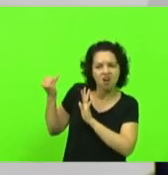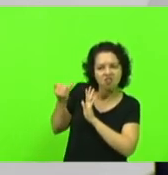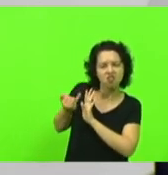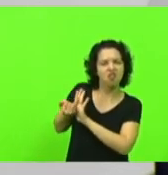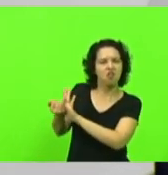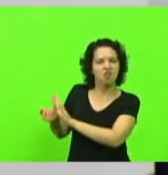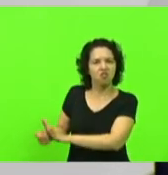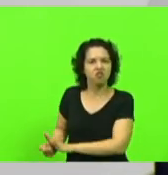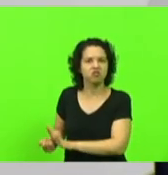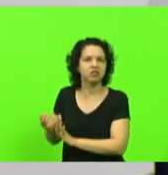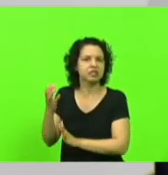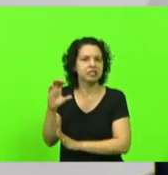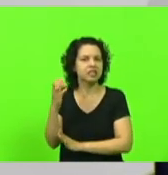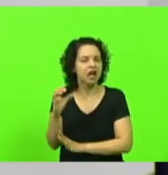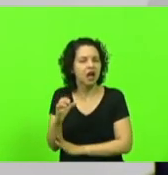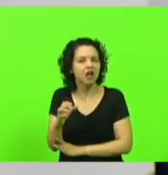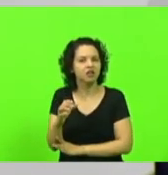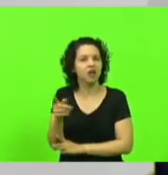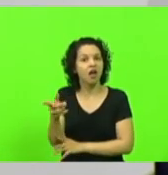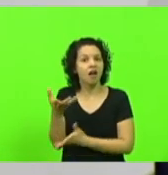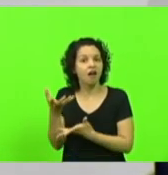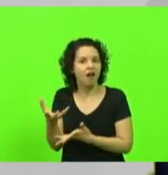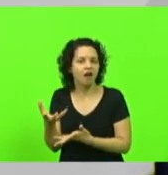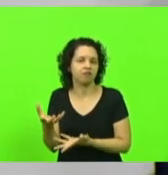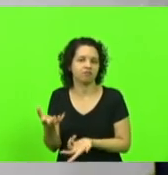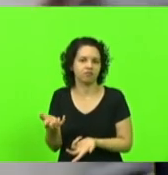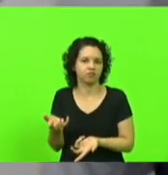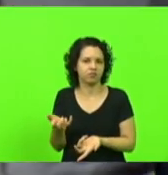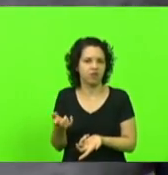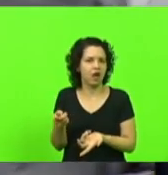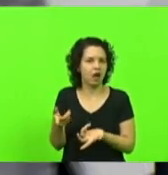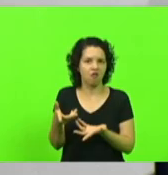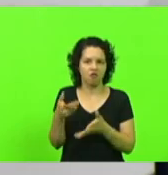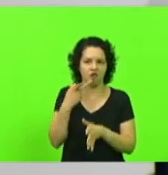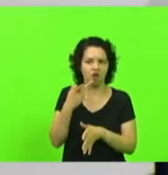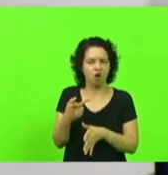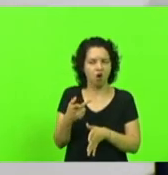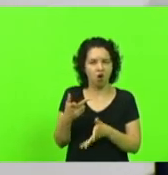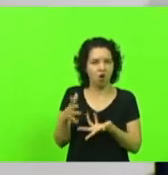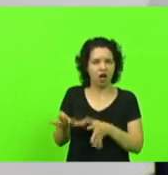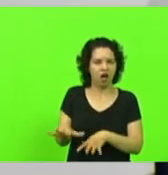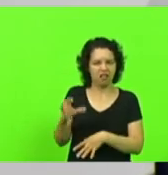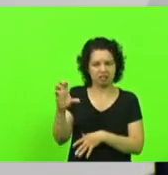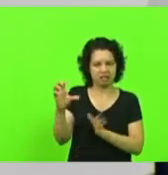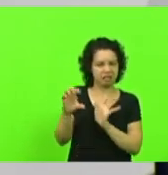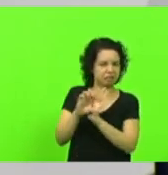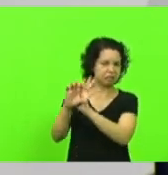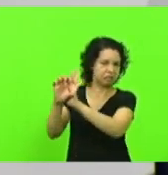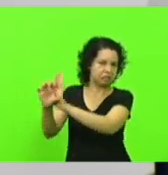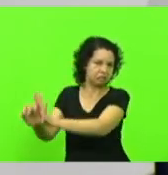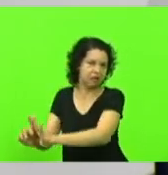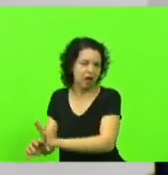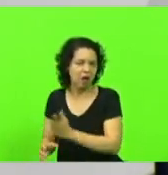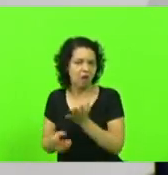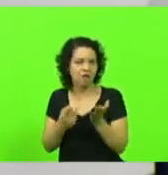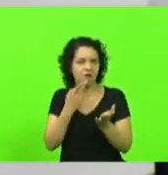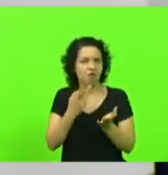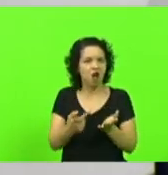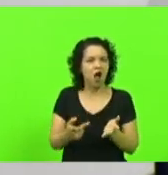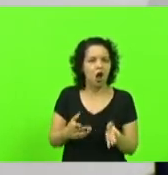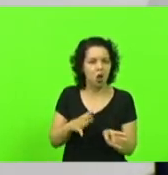lhe convém. Quando convém a eles, aí eles negam a ciência. Aí eles ficam lá, nos conselhos,